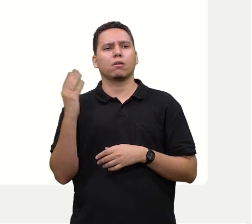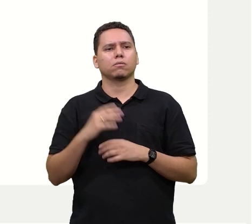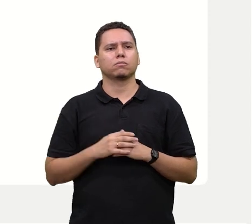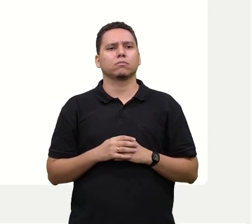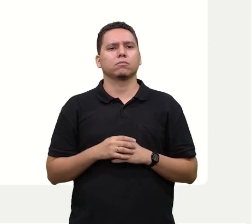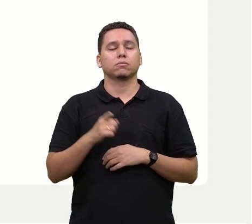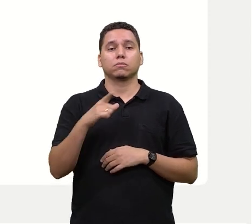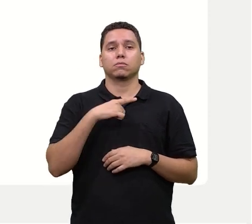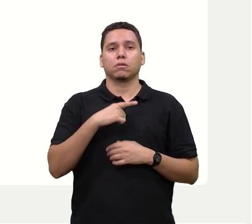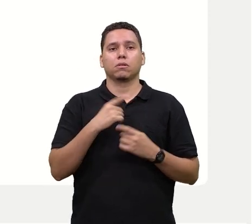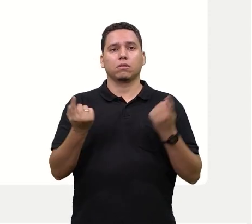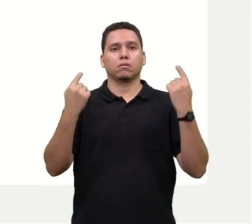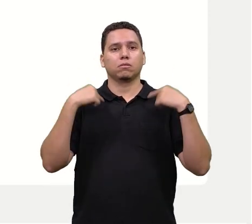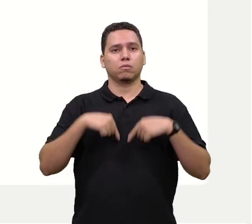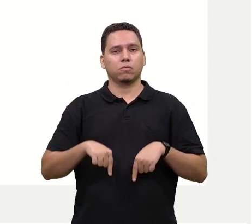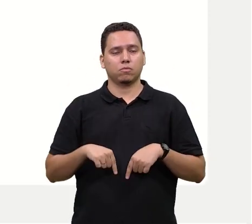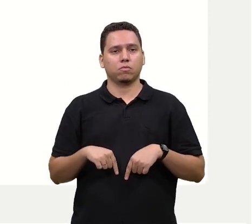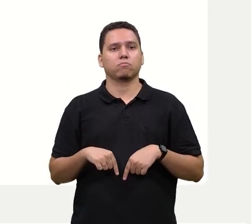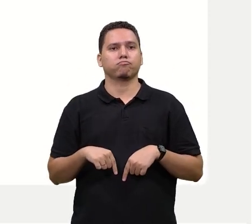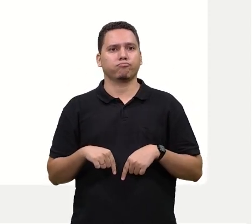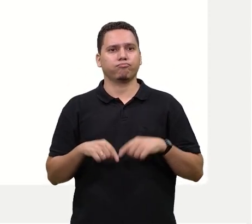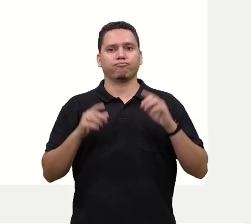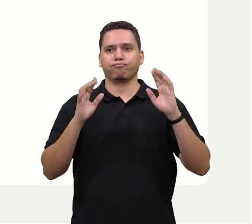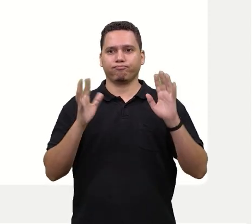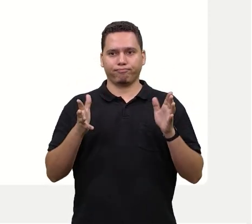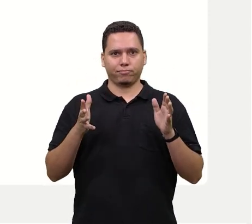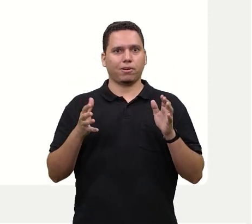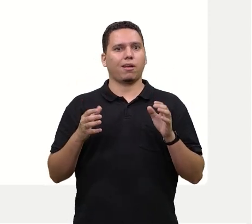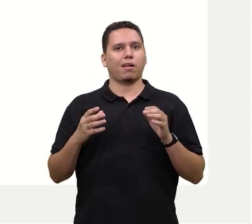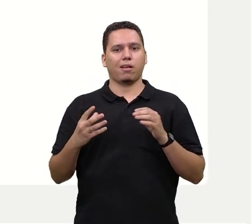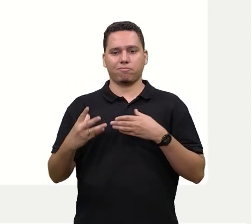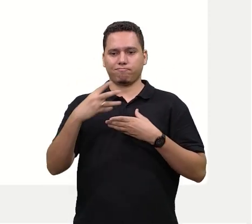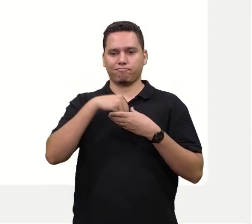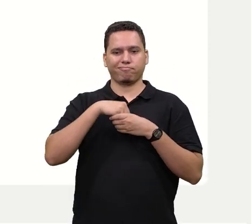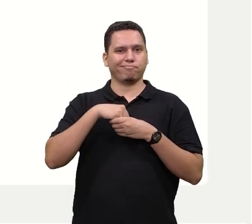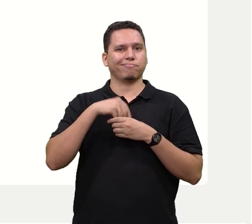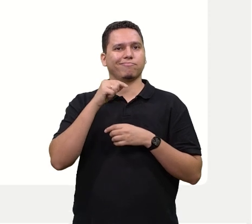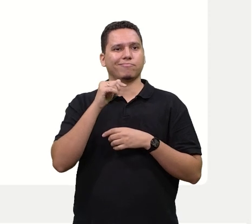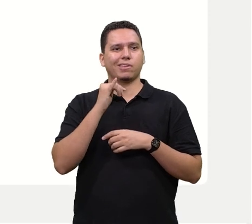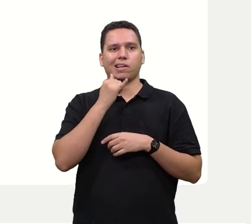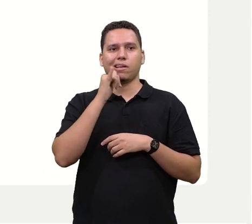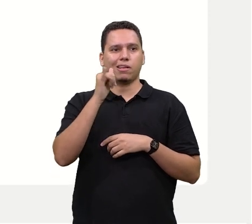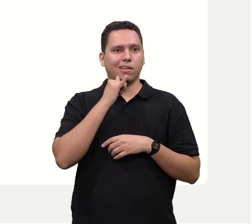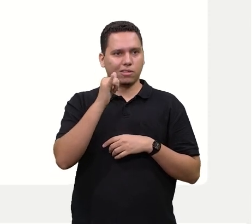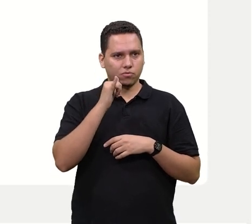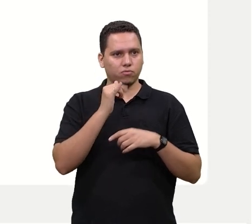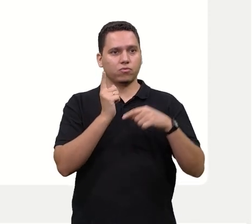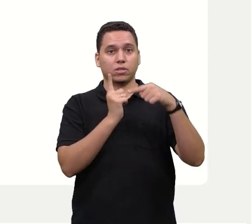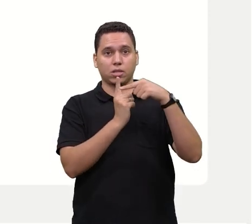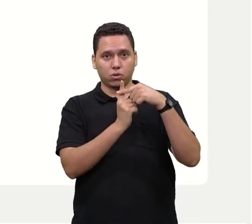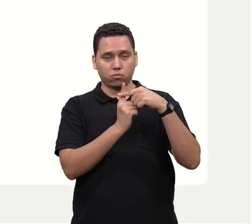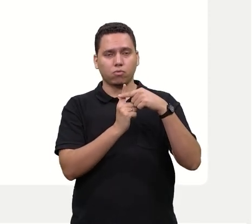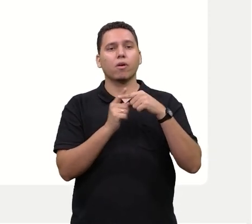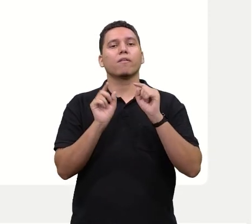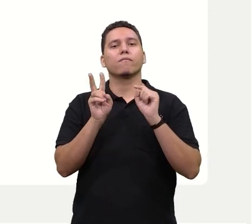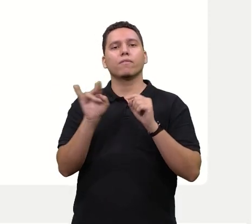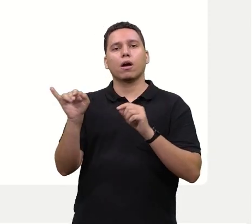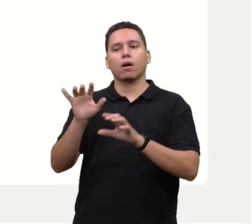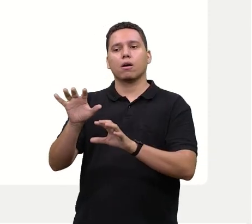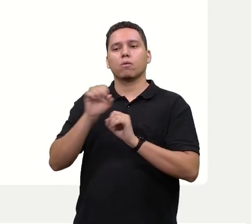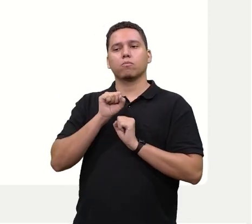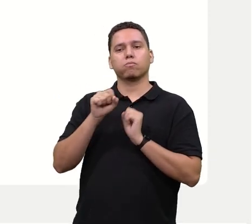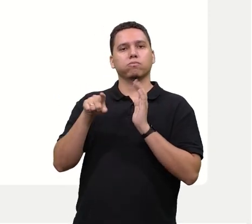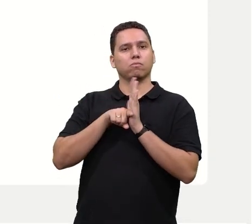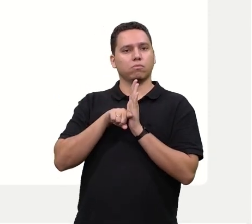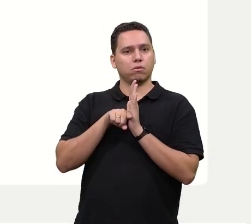corpo e aproxima você tem um corpo carregado aproxima de um neutro, obrigatoriamente esse corpo carregado atrai um neutro devido à eletrização por